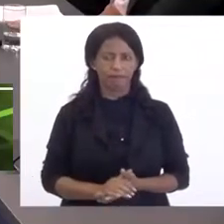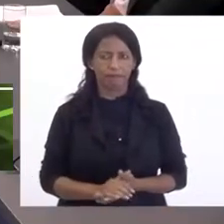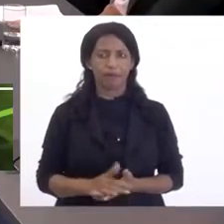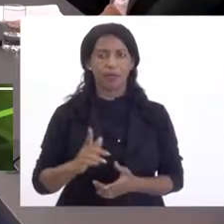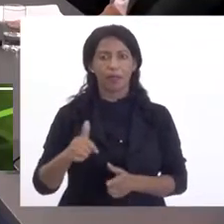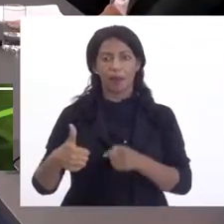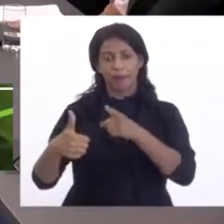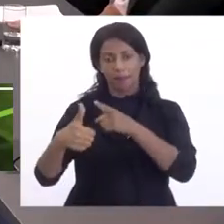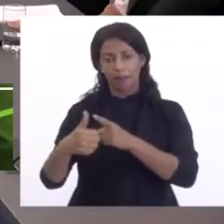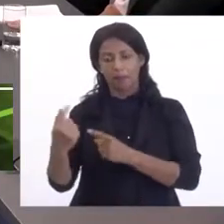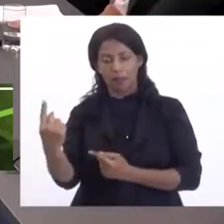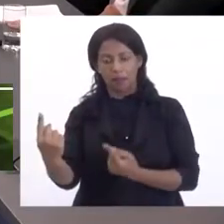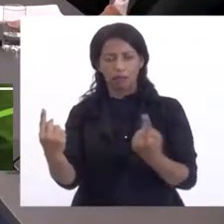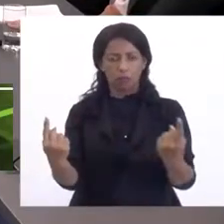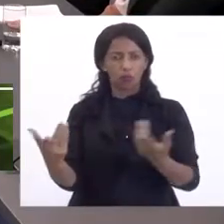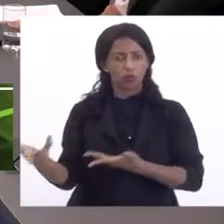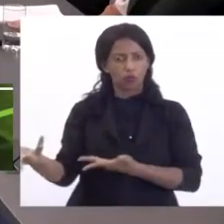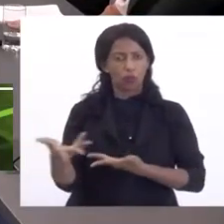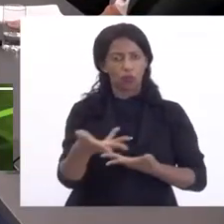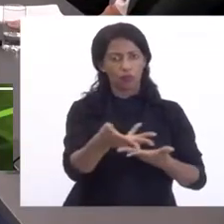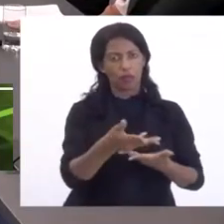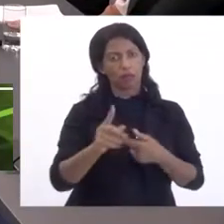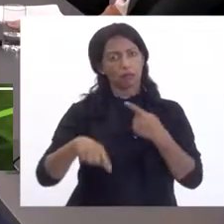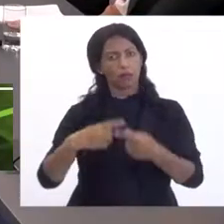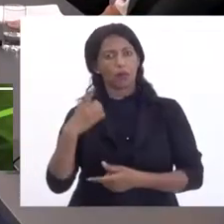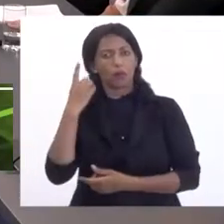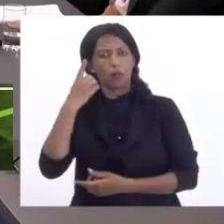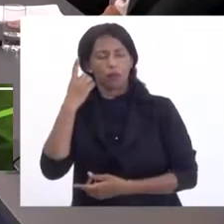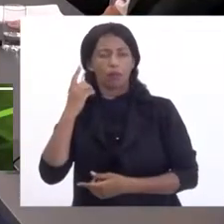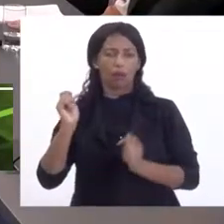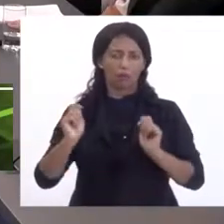deputados que queiram fazer uso da palavra.